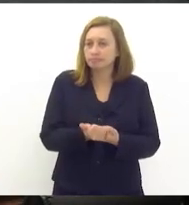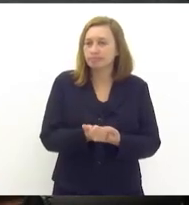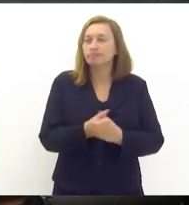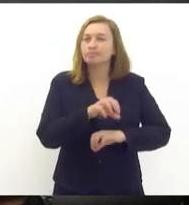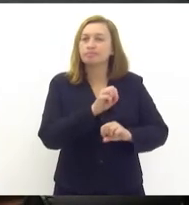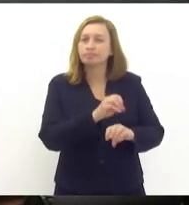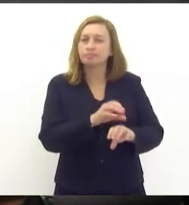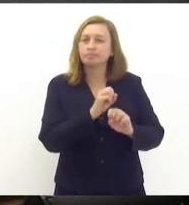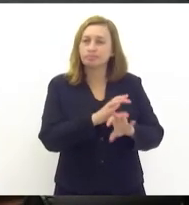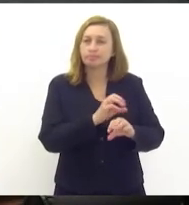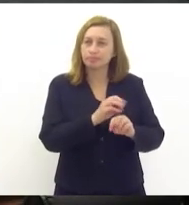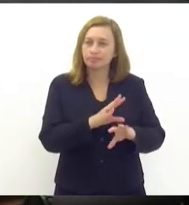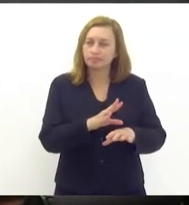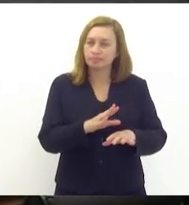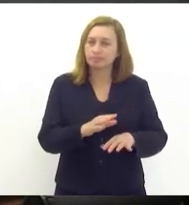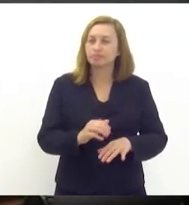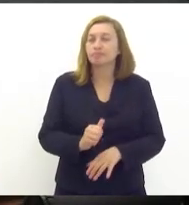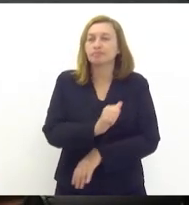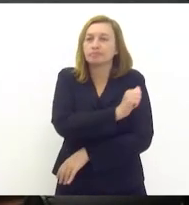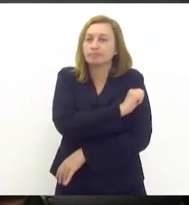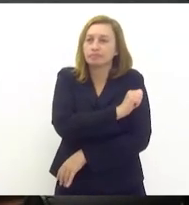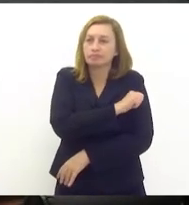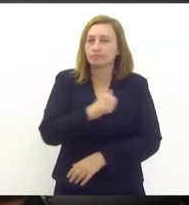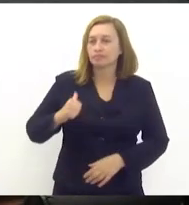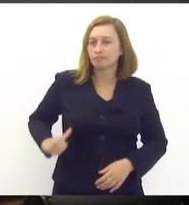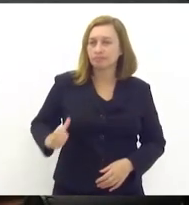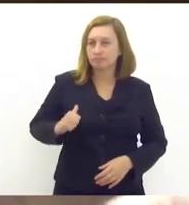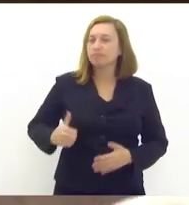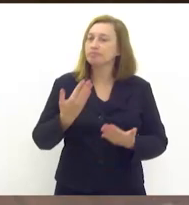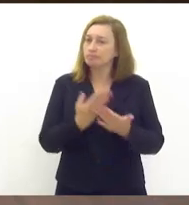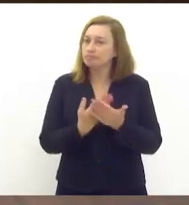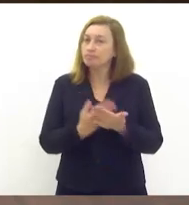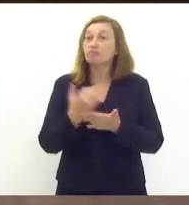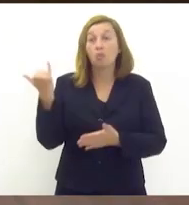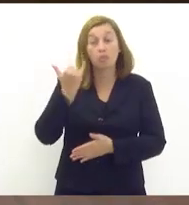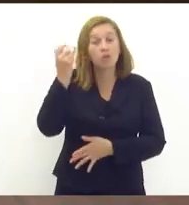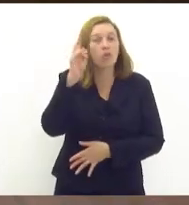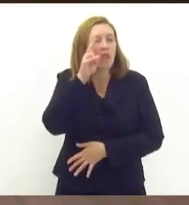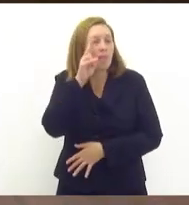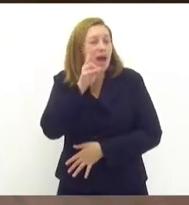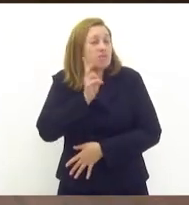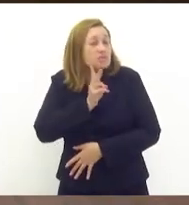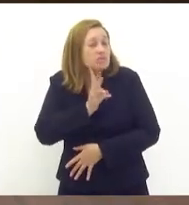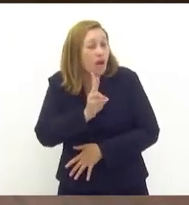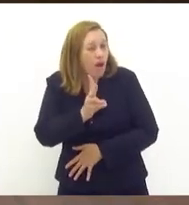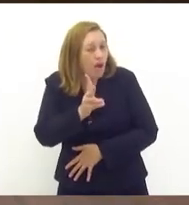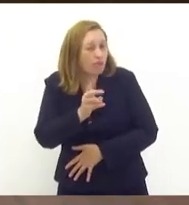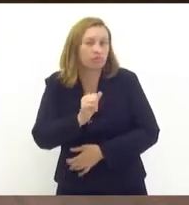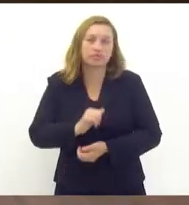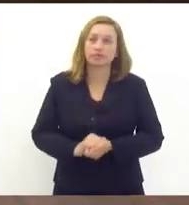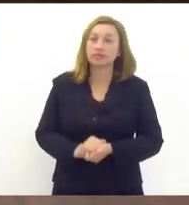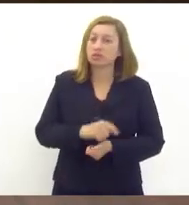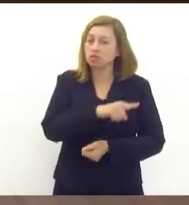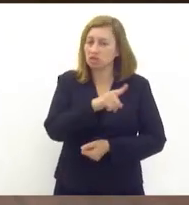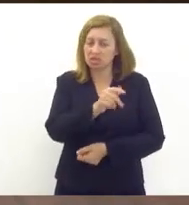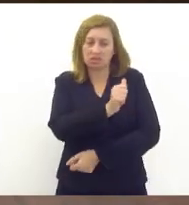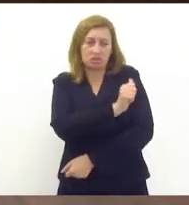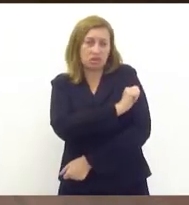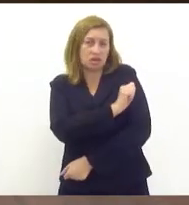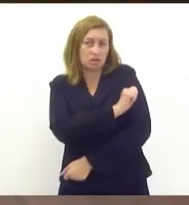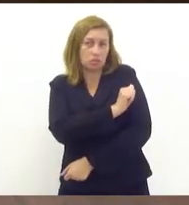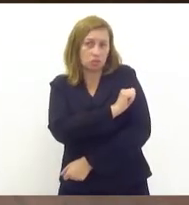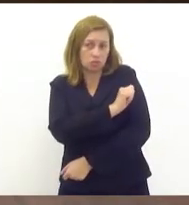educação pelos beneficiários de bolsa de estudo é importante lembrar sempre que esses estudantes